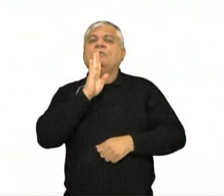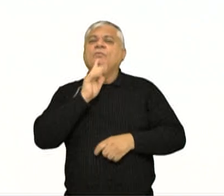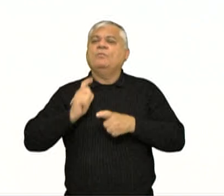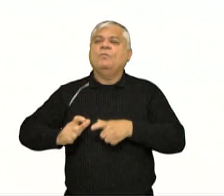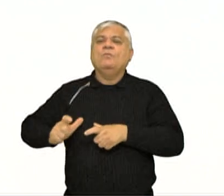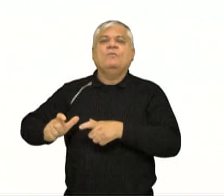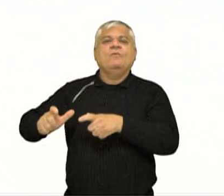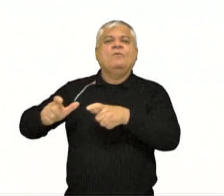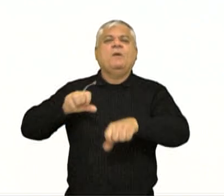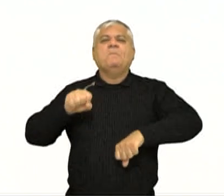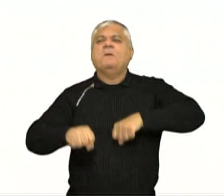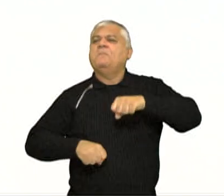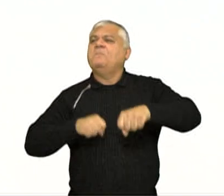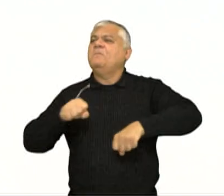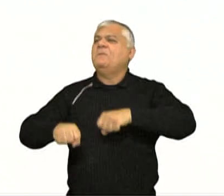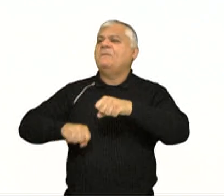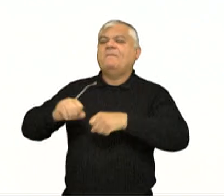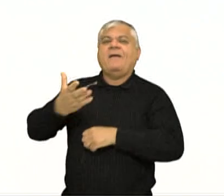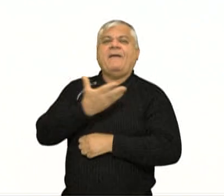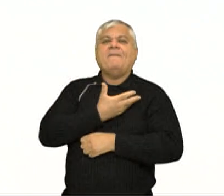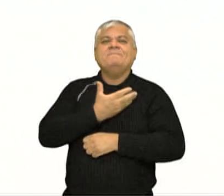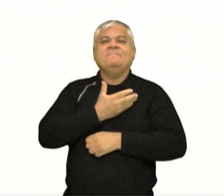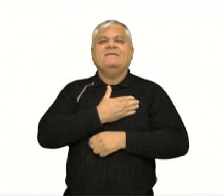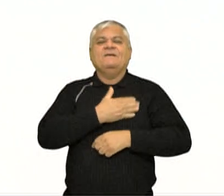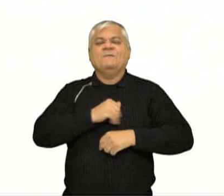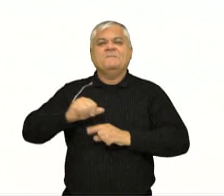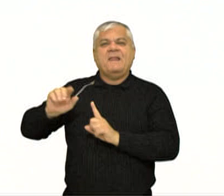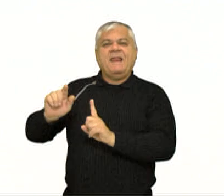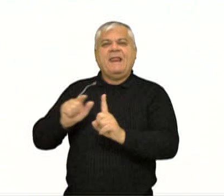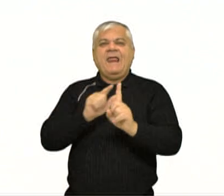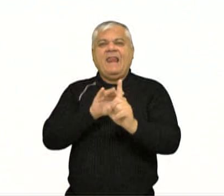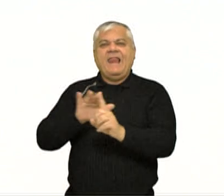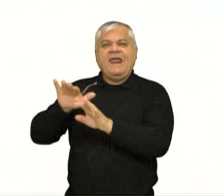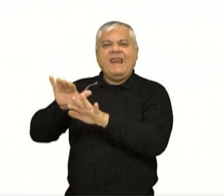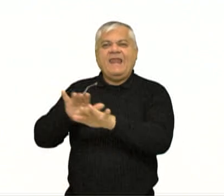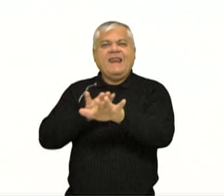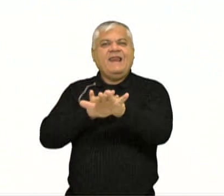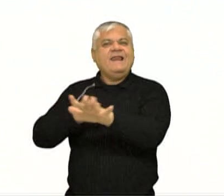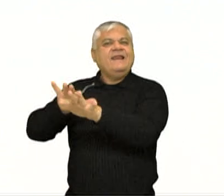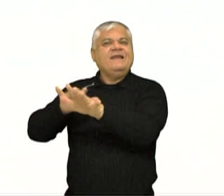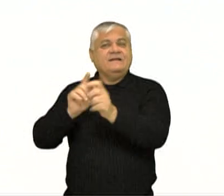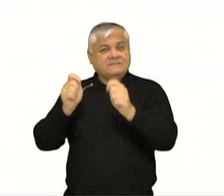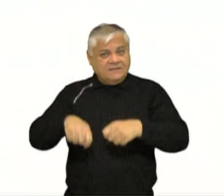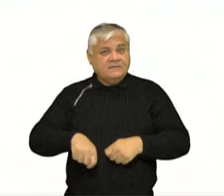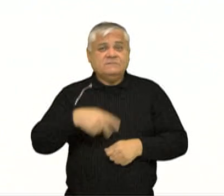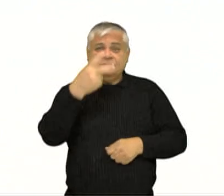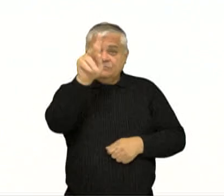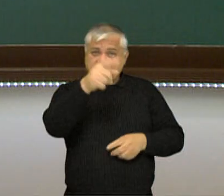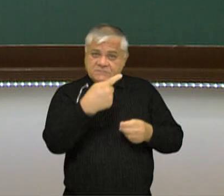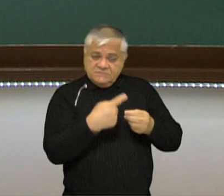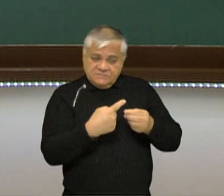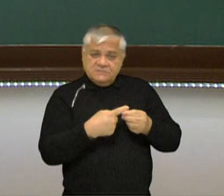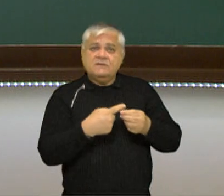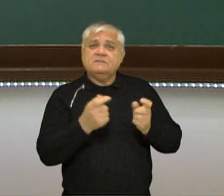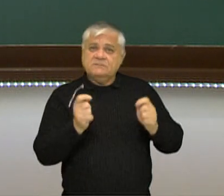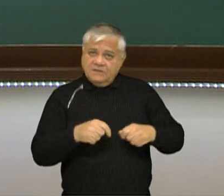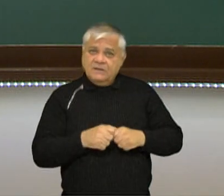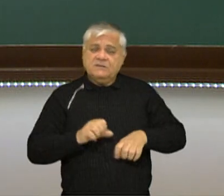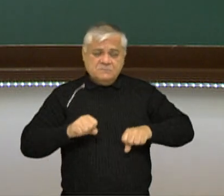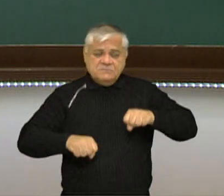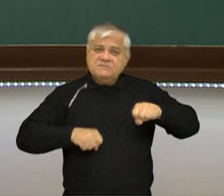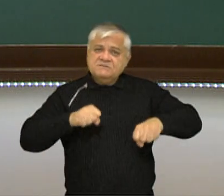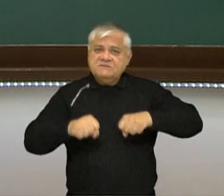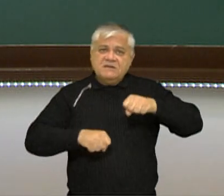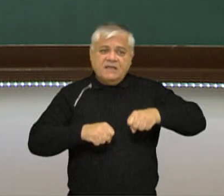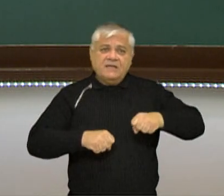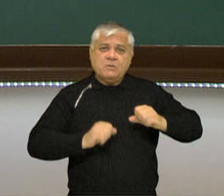lugares e fazer amigos, tá? Esse uso pode ser até dentro da sua cidade mesmo. Você ir de bicicleta até um